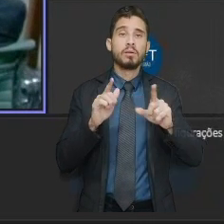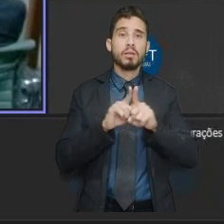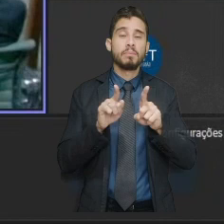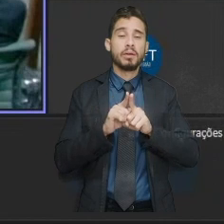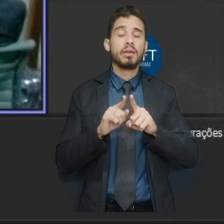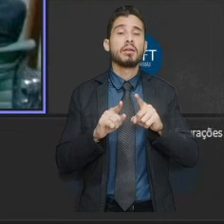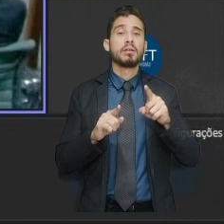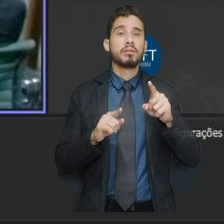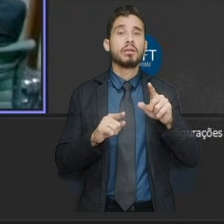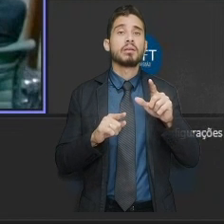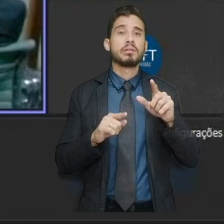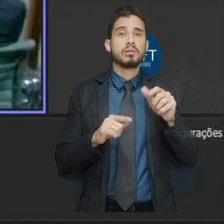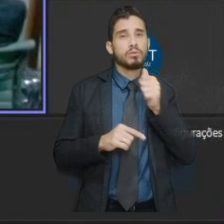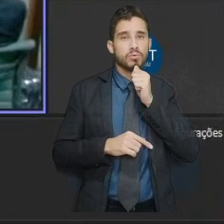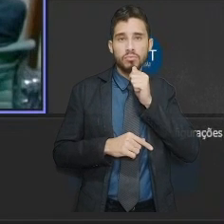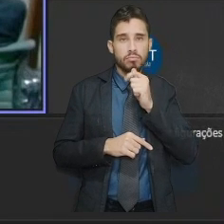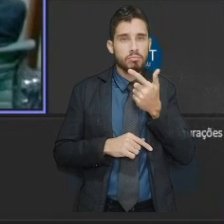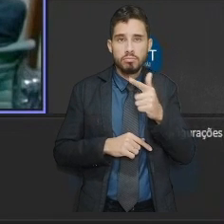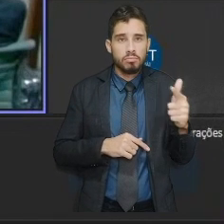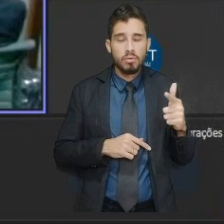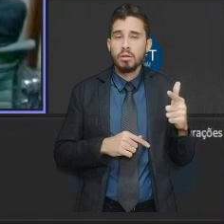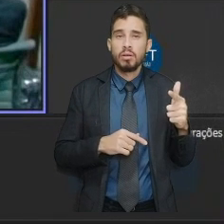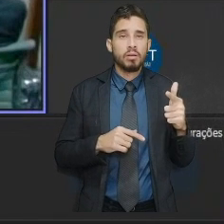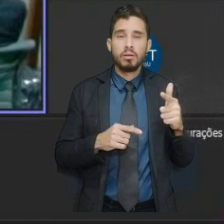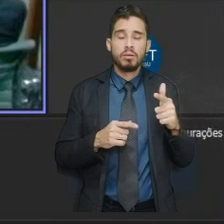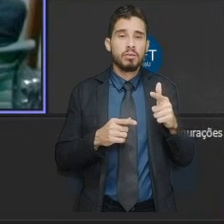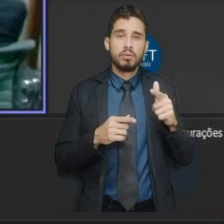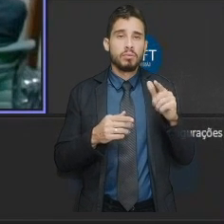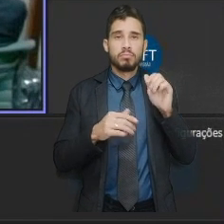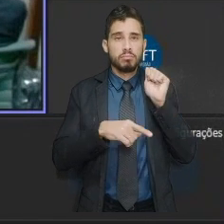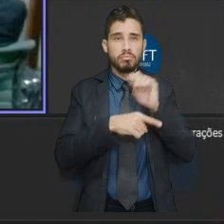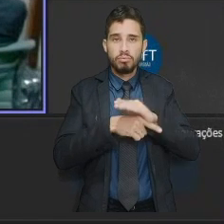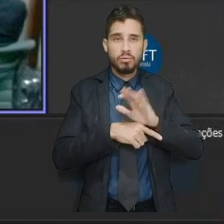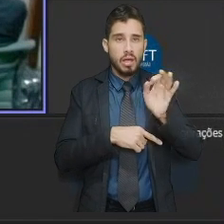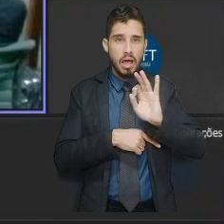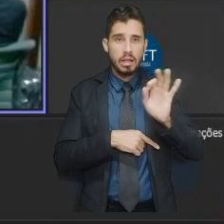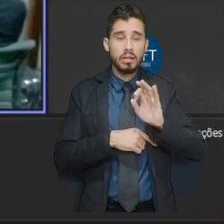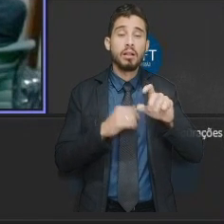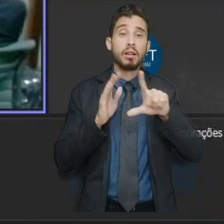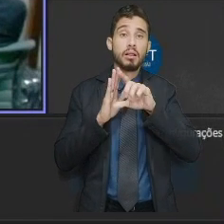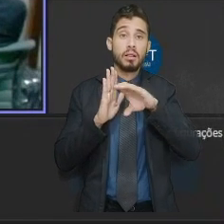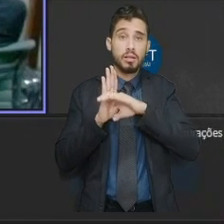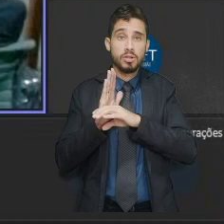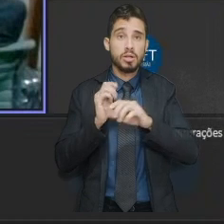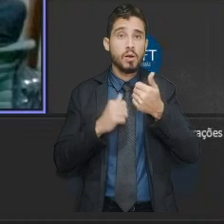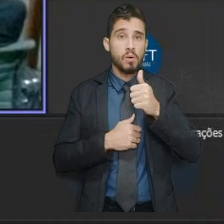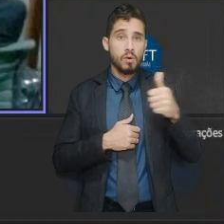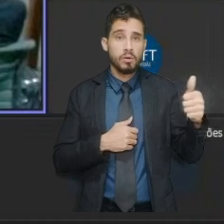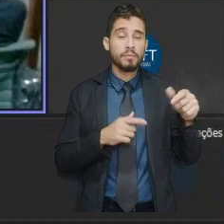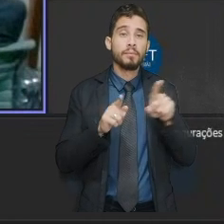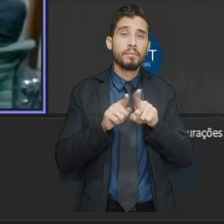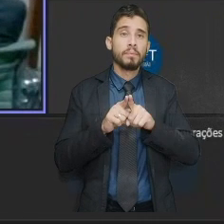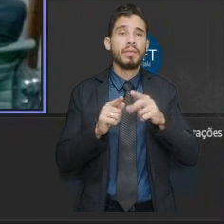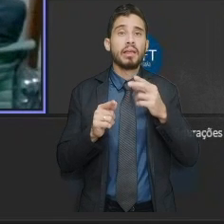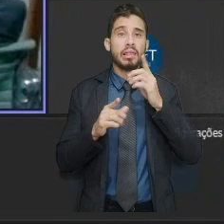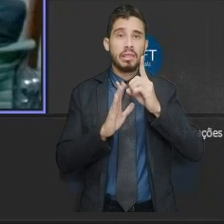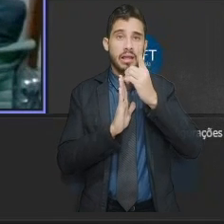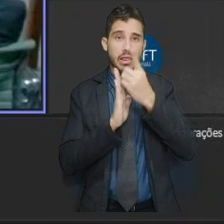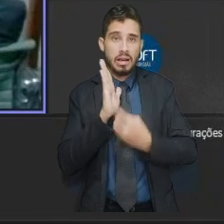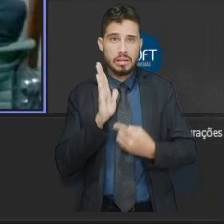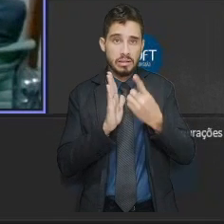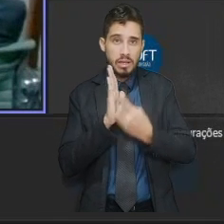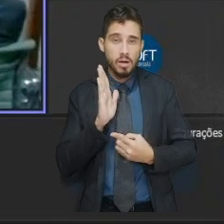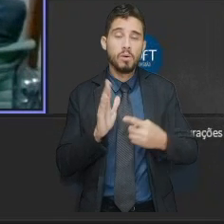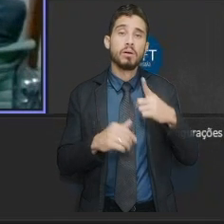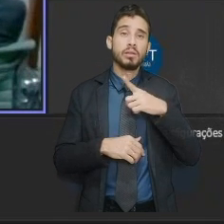Limitada, EPP, conhecidos e parcialmente providos, sem efeitos infringentes, unânime. Lista 11, embaixo de